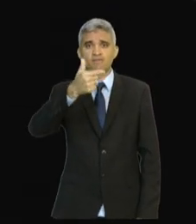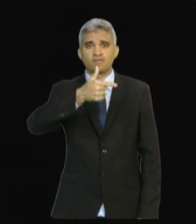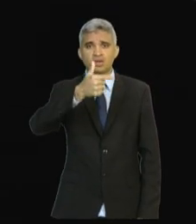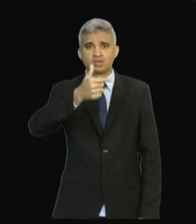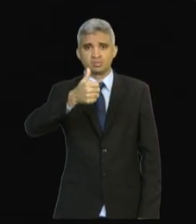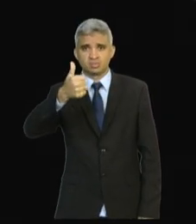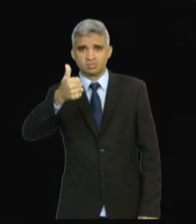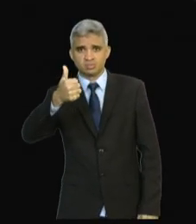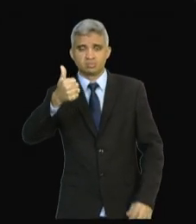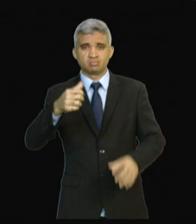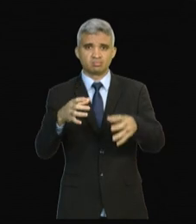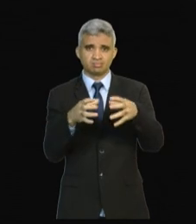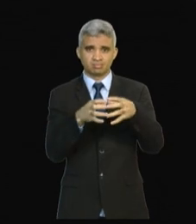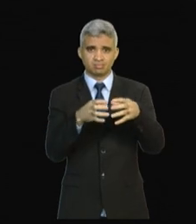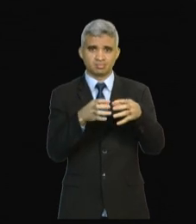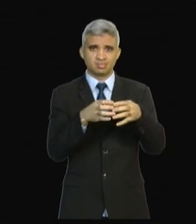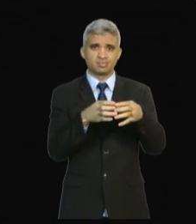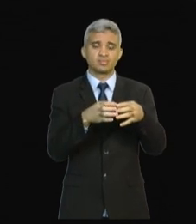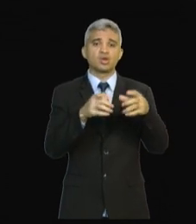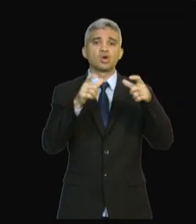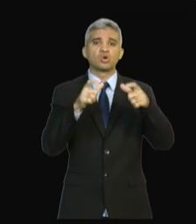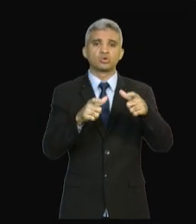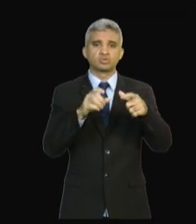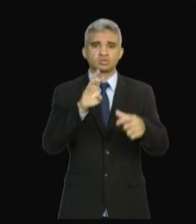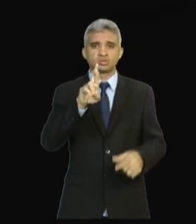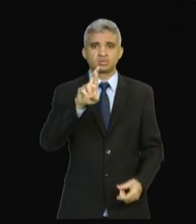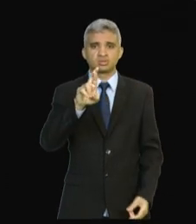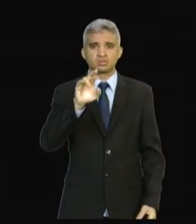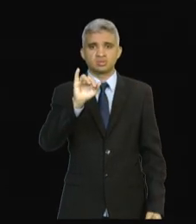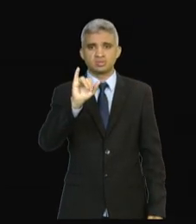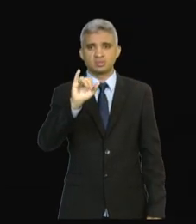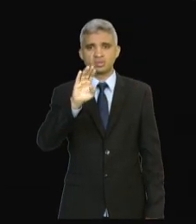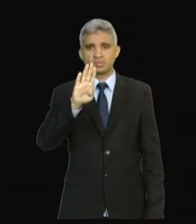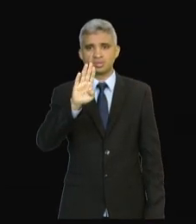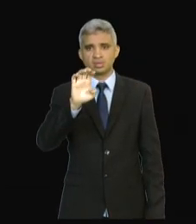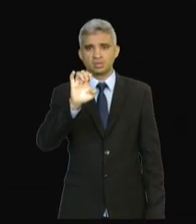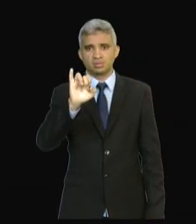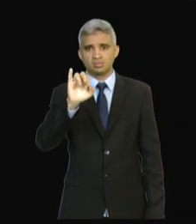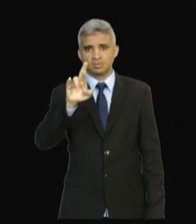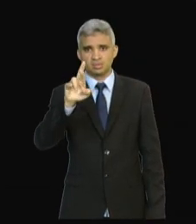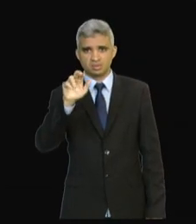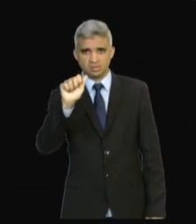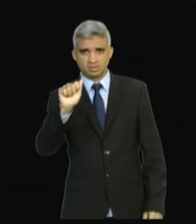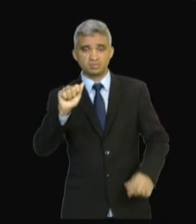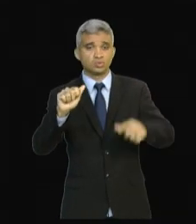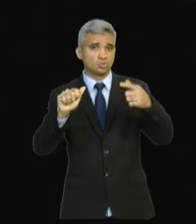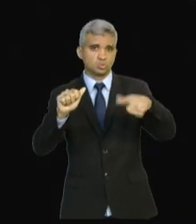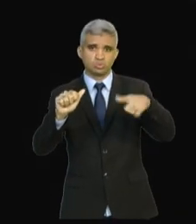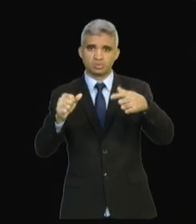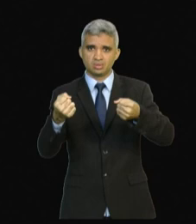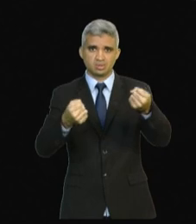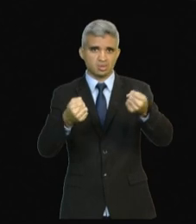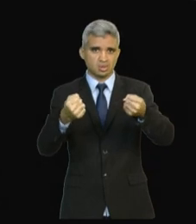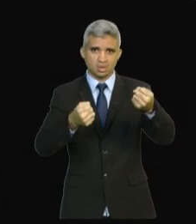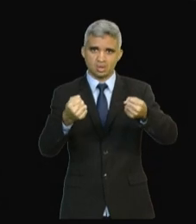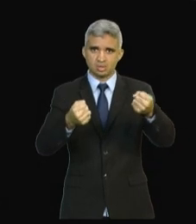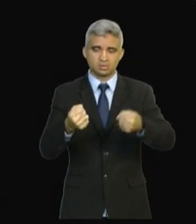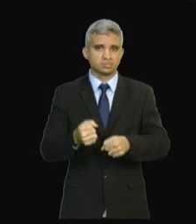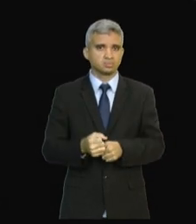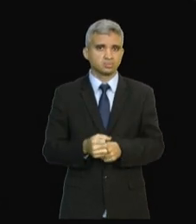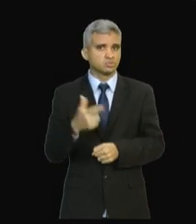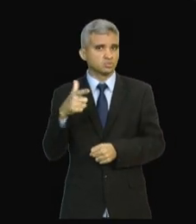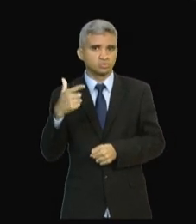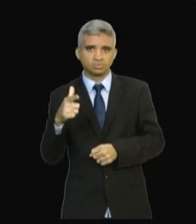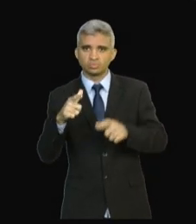Ribeira, sem condição nenhuma, sem nenhuma viatura, exposto a facções, exposto à criminalidade, assim como a